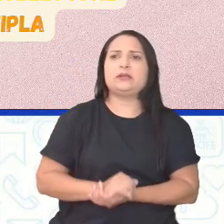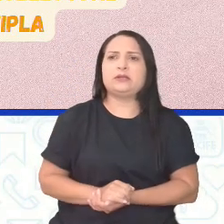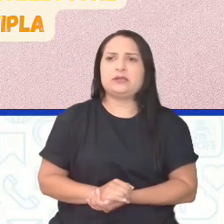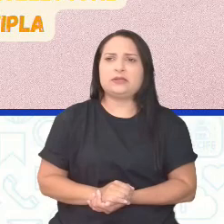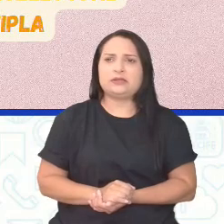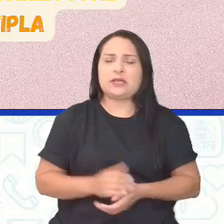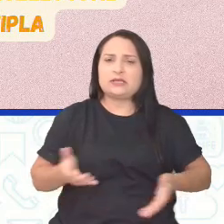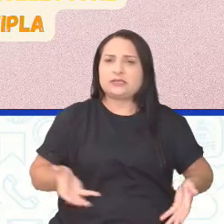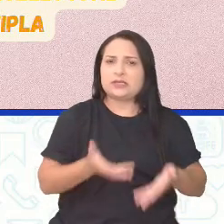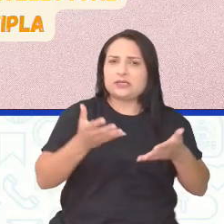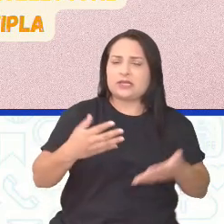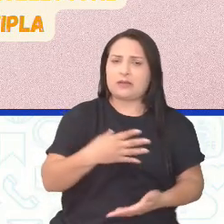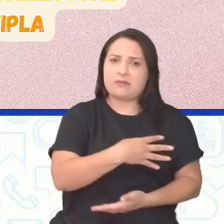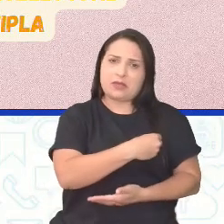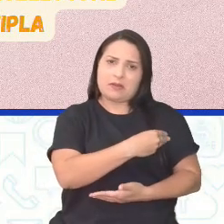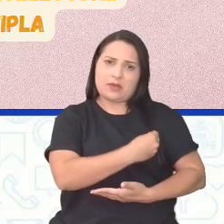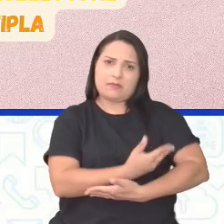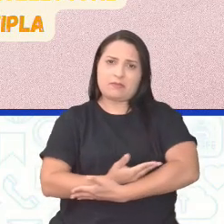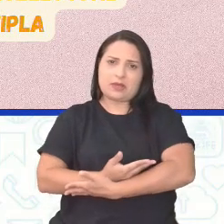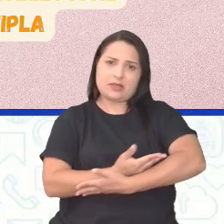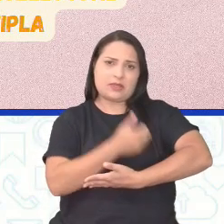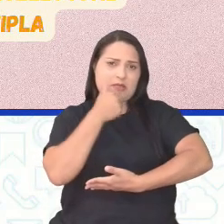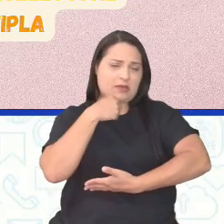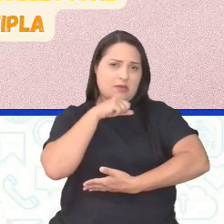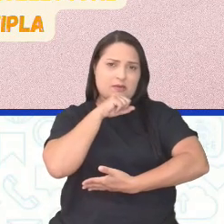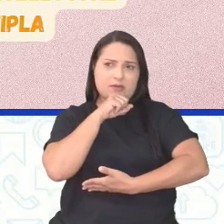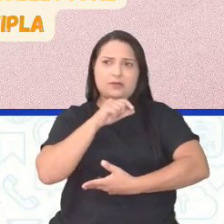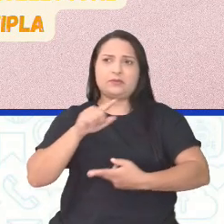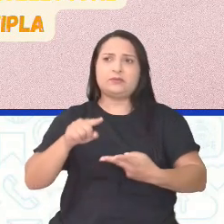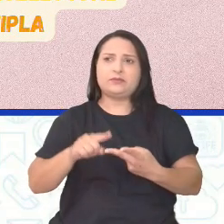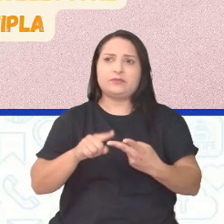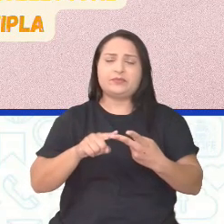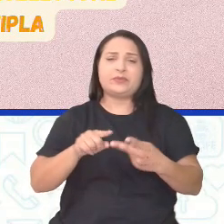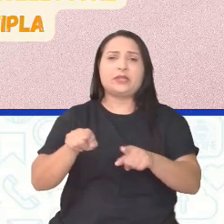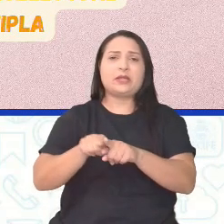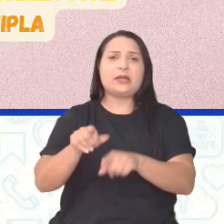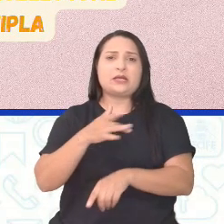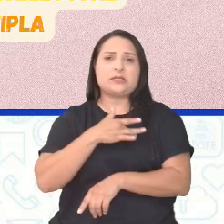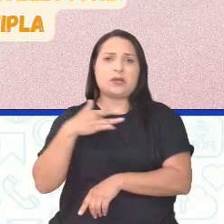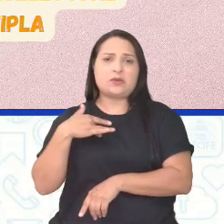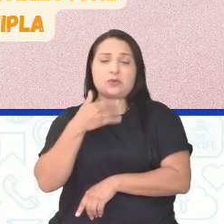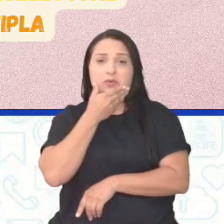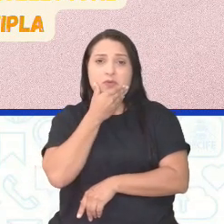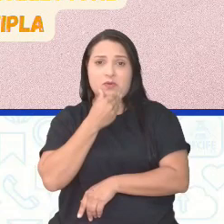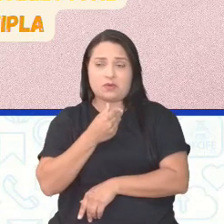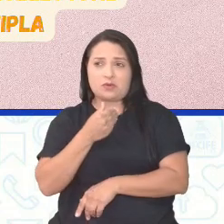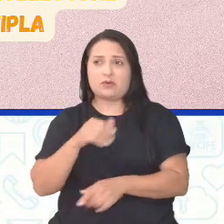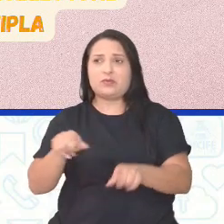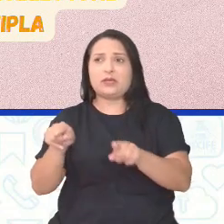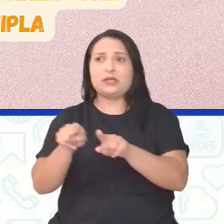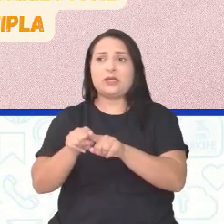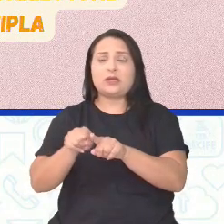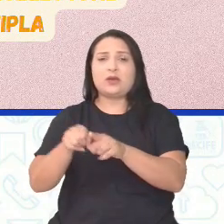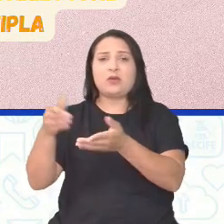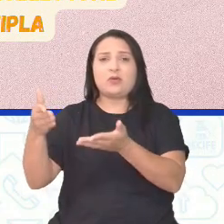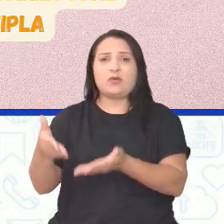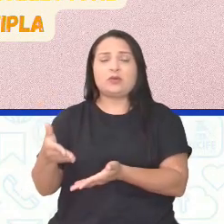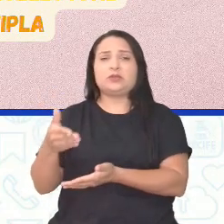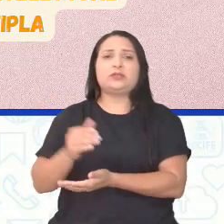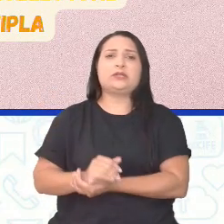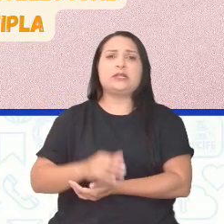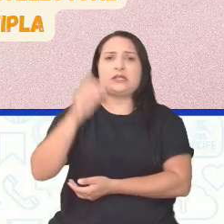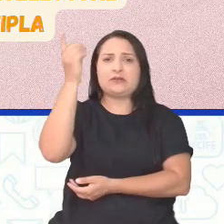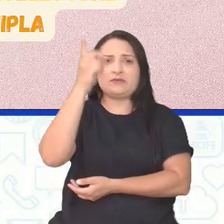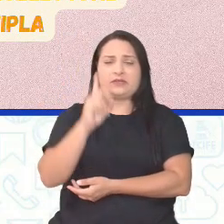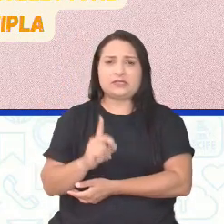falamos a questão da saúde do homem, e hoje nós vamos conversar a respeito, né, da pessoa com deficiência intelectual